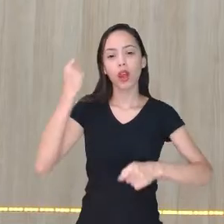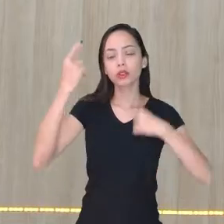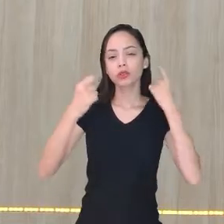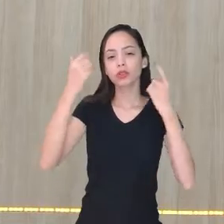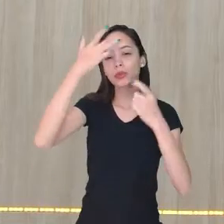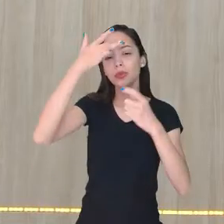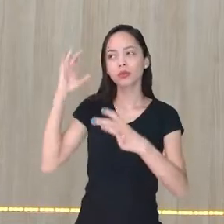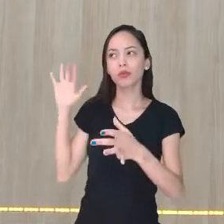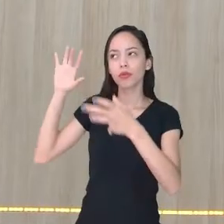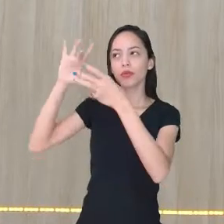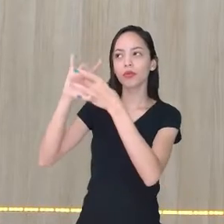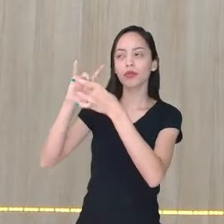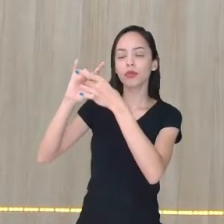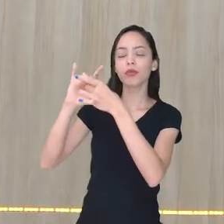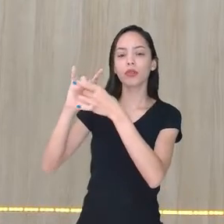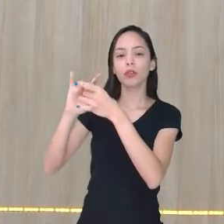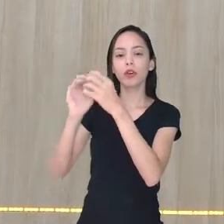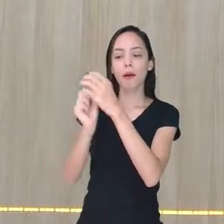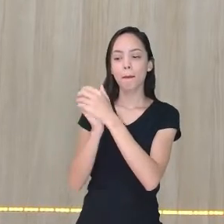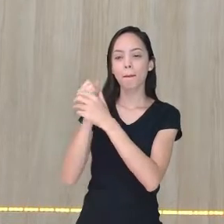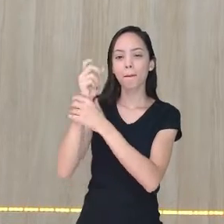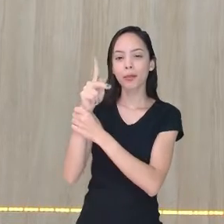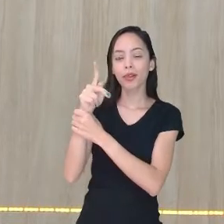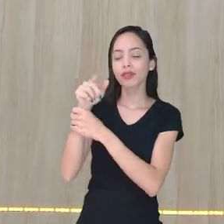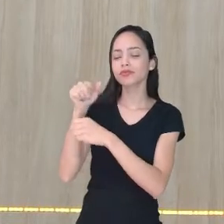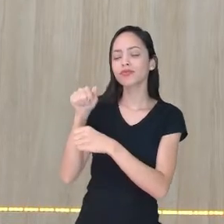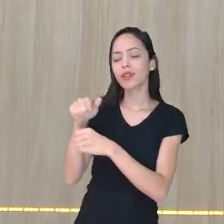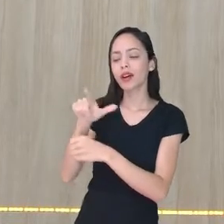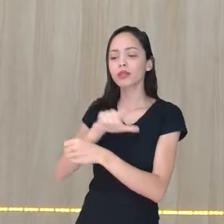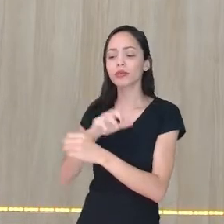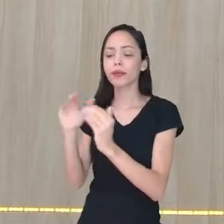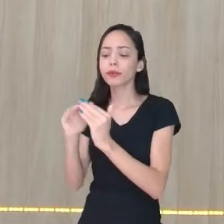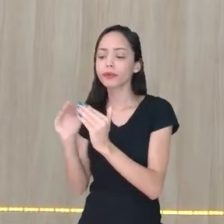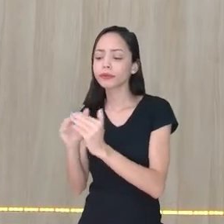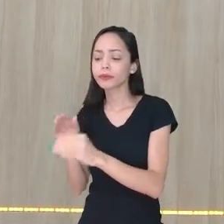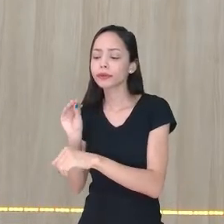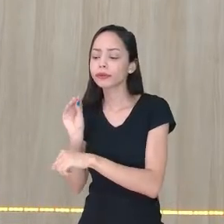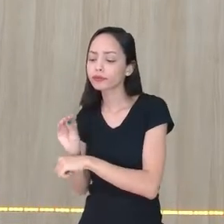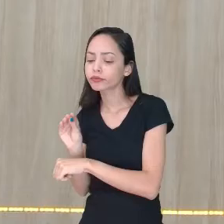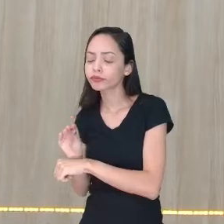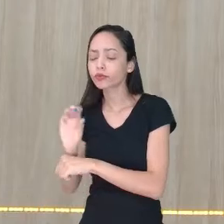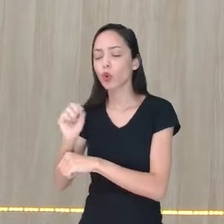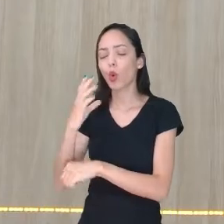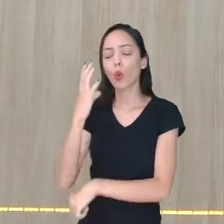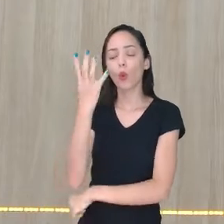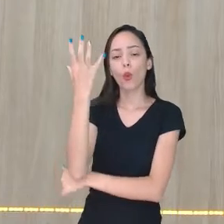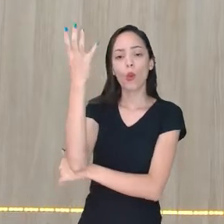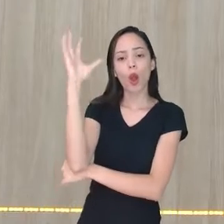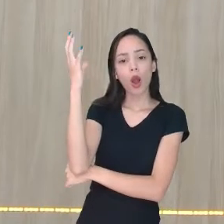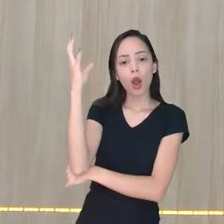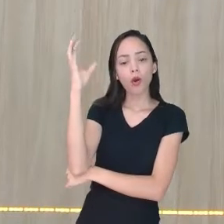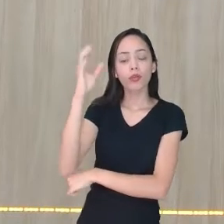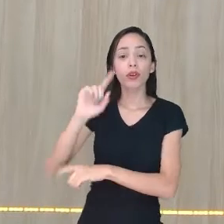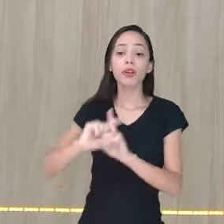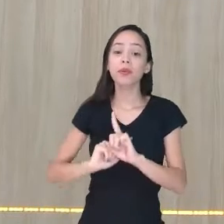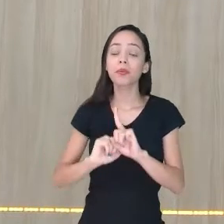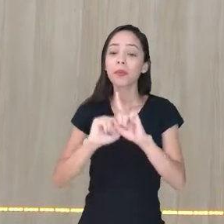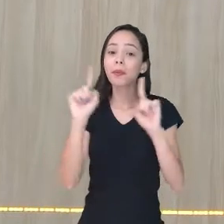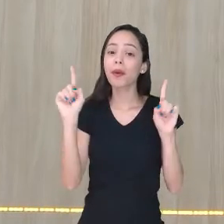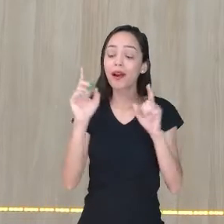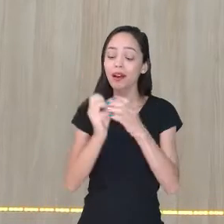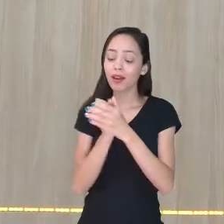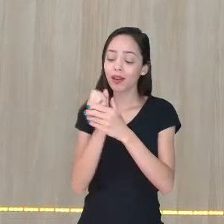as plantas a apenas aquela plantinha que tem em casa, um cuidado que tem em casa, ou a uma árvore. Só que as plantas são